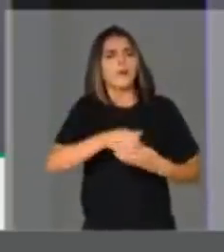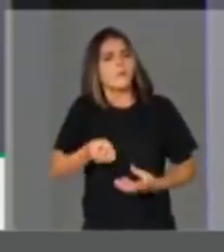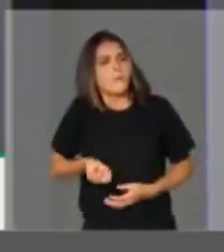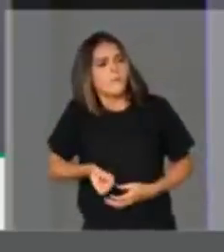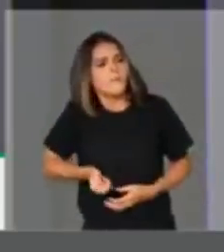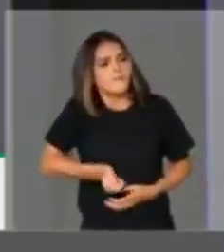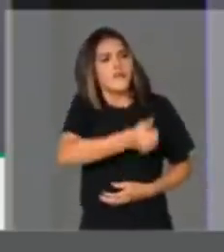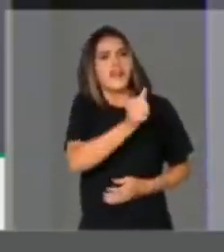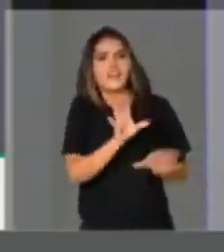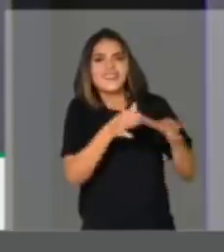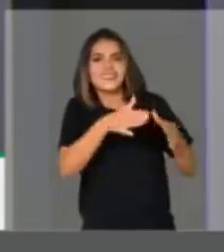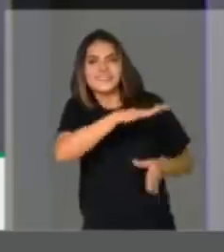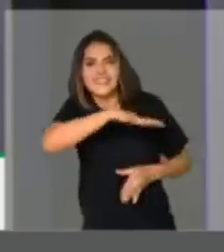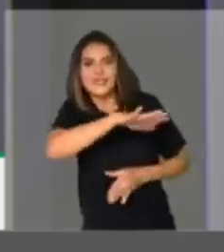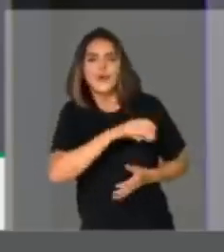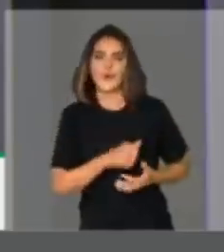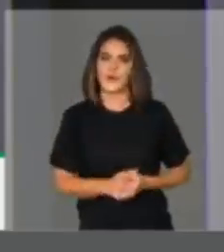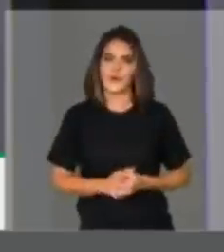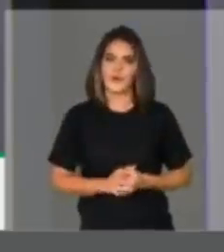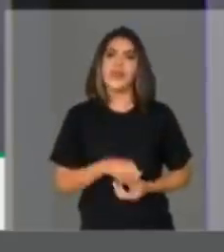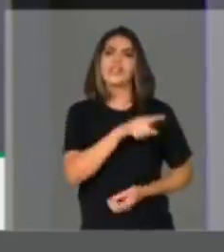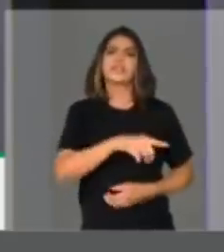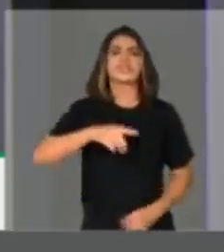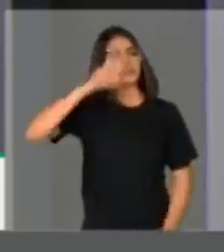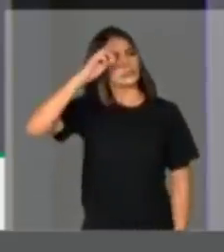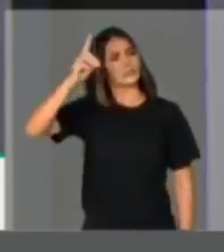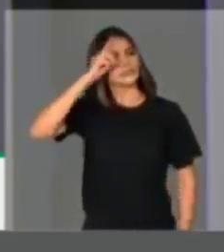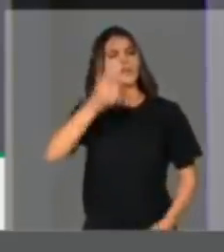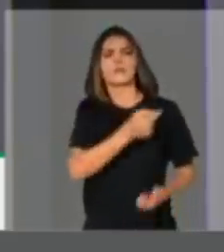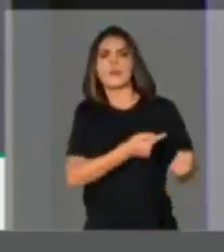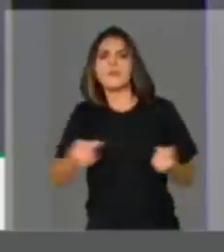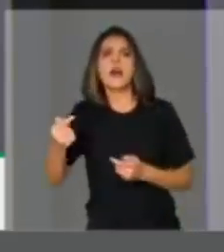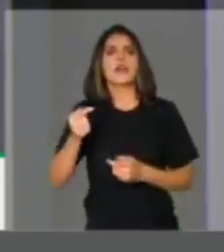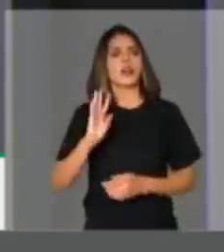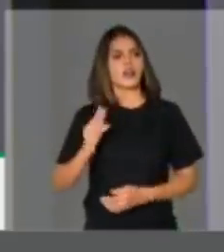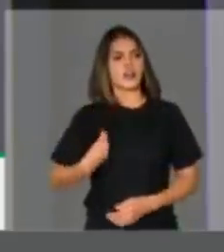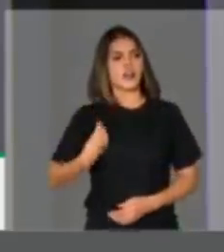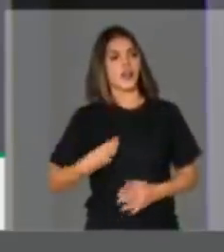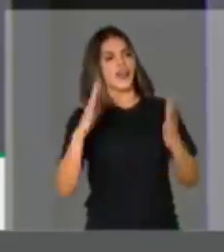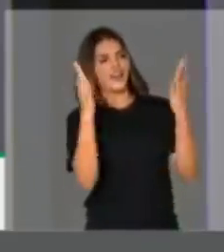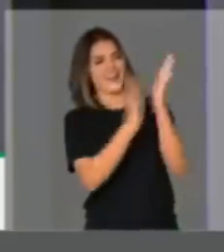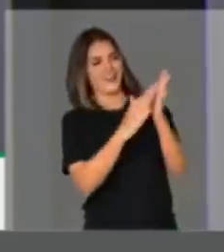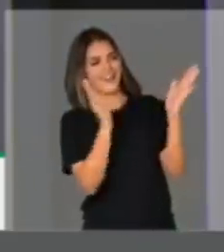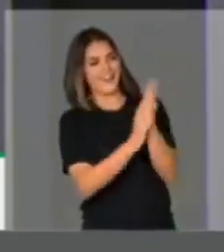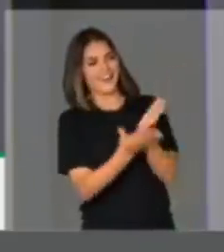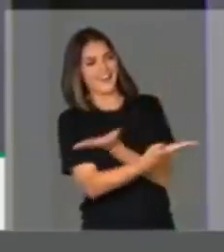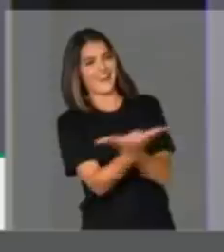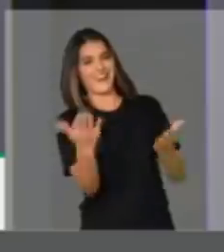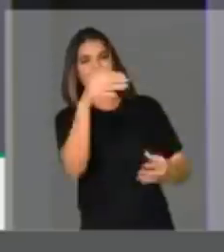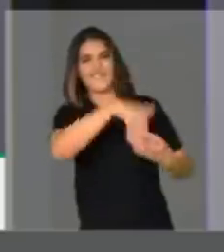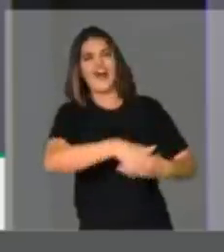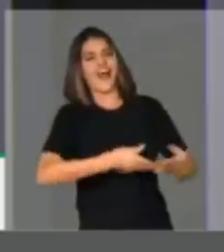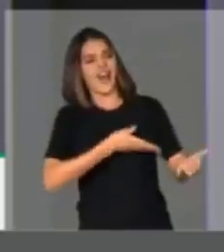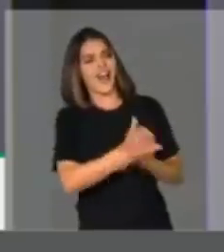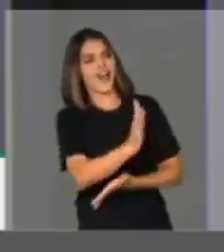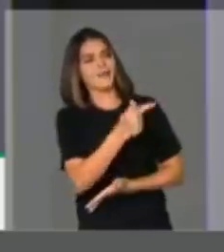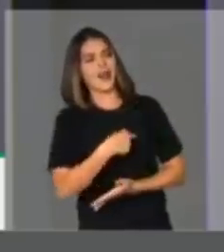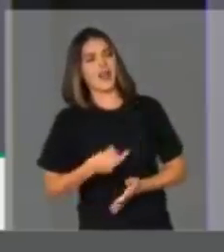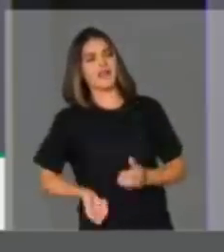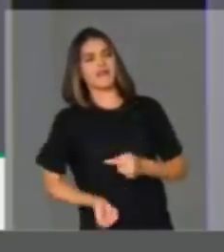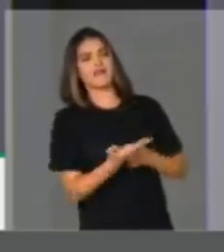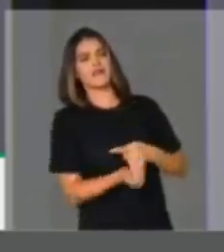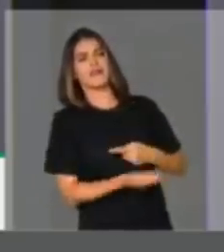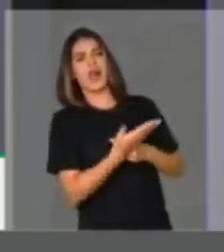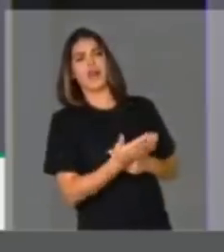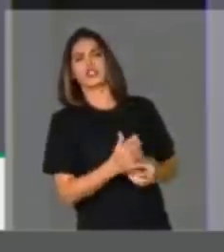alguma corporação. E toda semana essa corporação está lá para aplaudir os parlamentares que votam a favor desses privilégios escusos e rechaçar